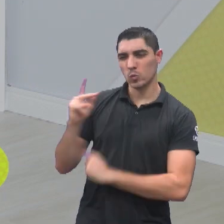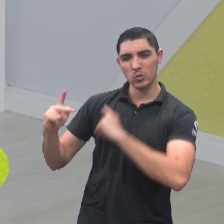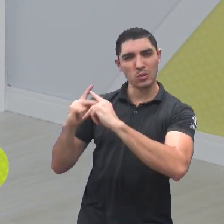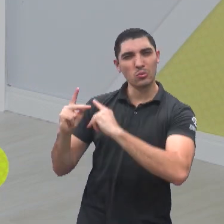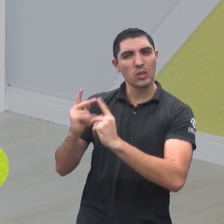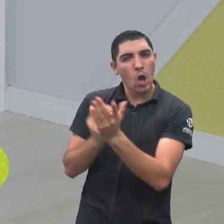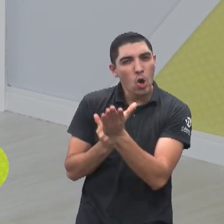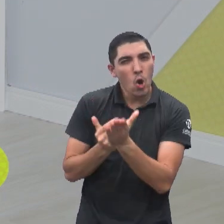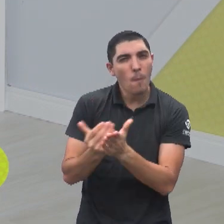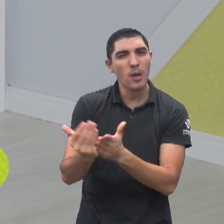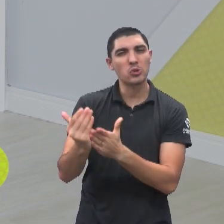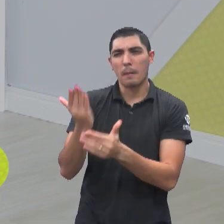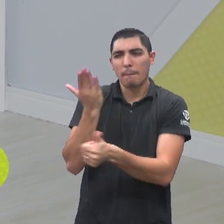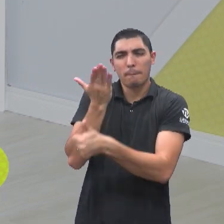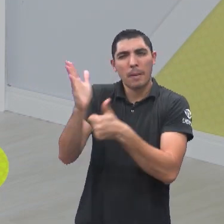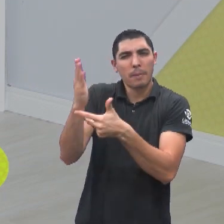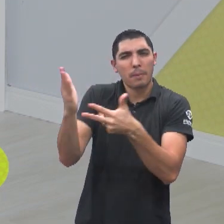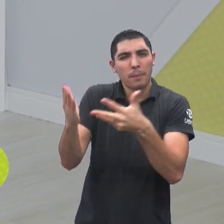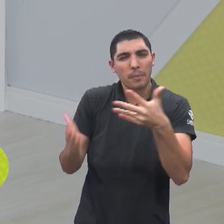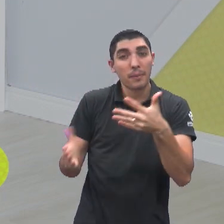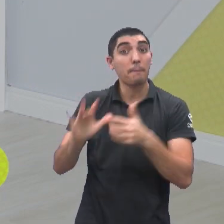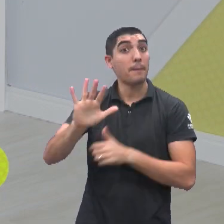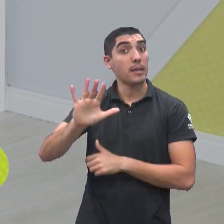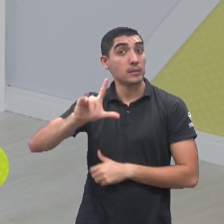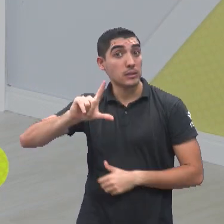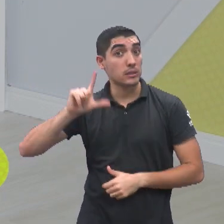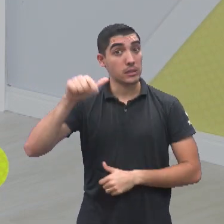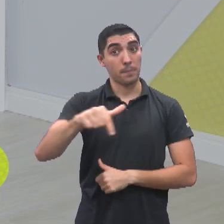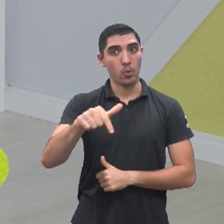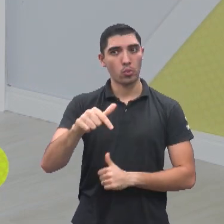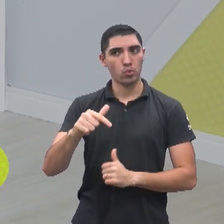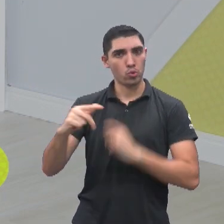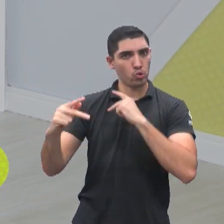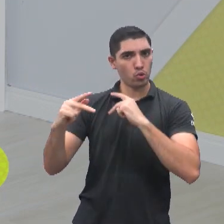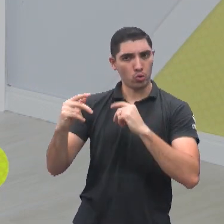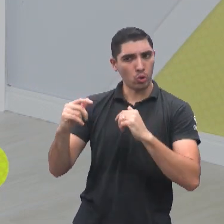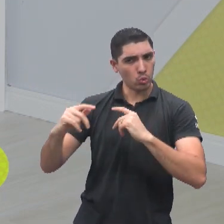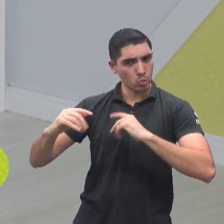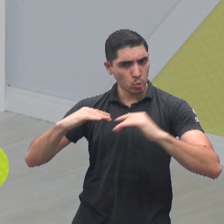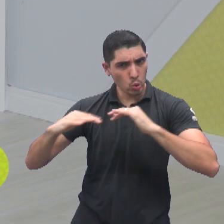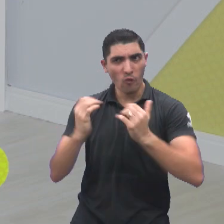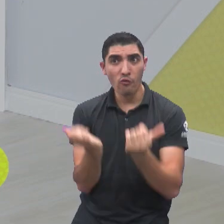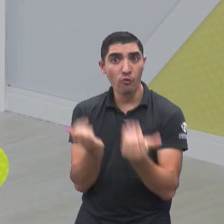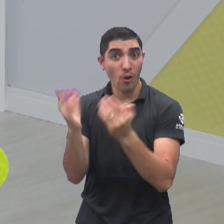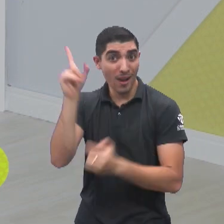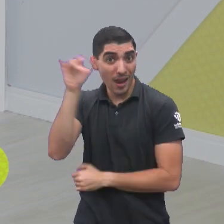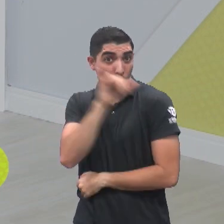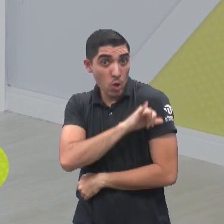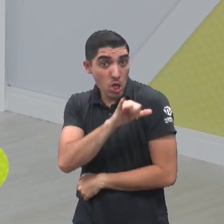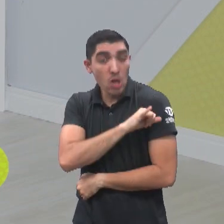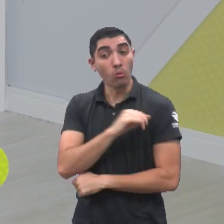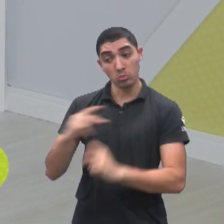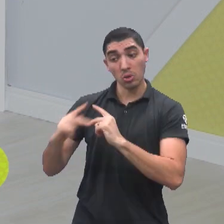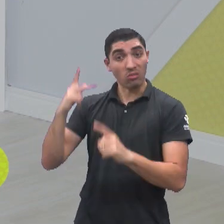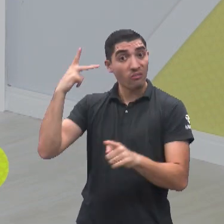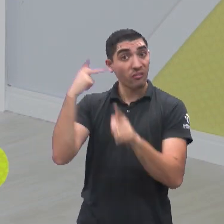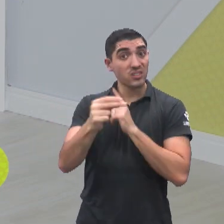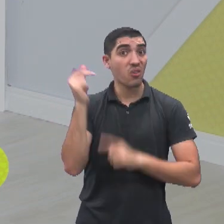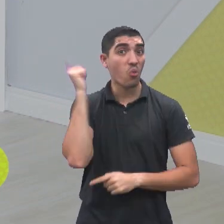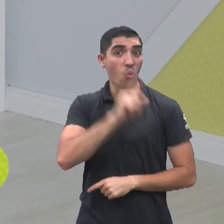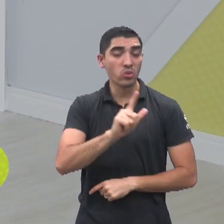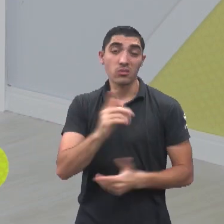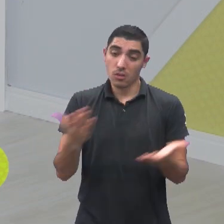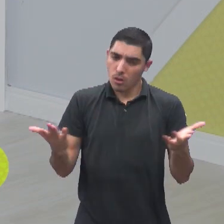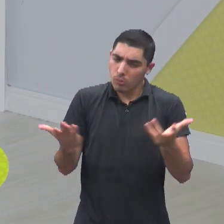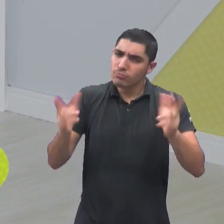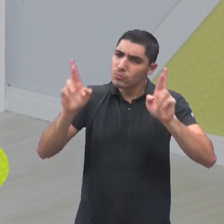José no NBB, perdeu em casa, mas no jogo do retorno, lá no Rio de Janeiro, o São José venceu. Se essa máxima persistir, o São José trará uma